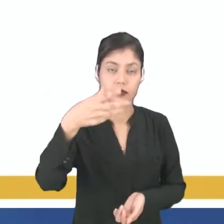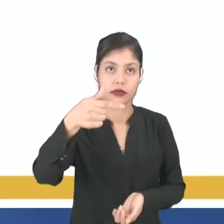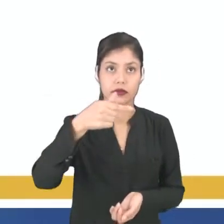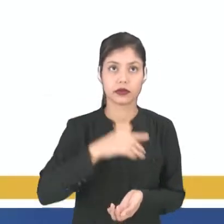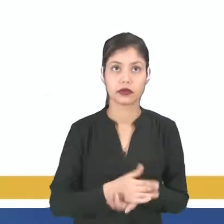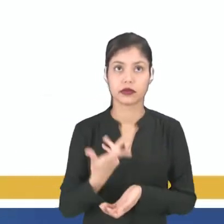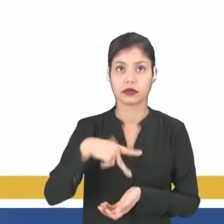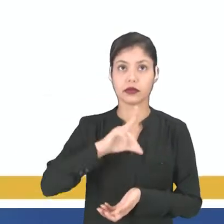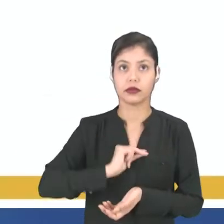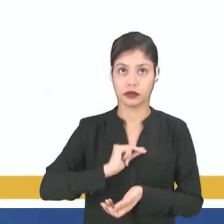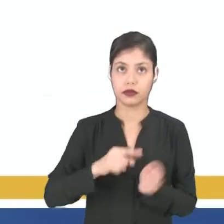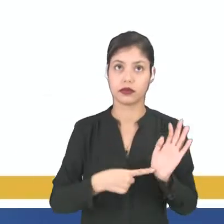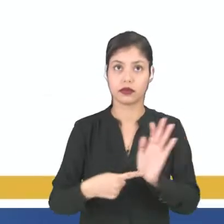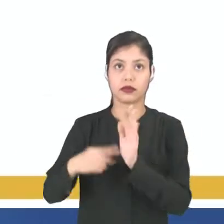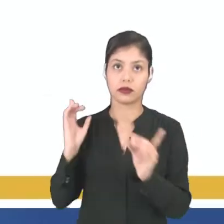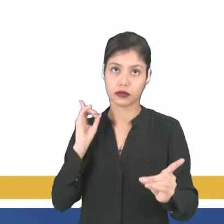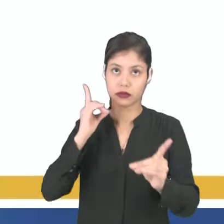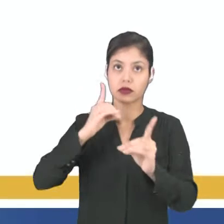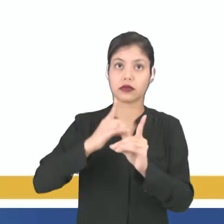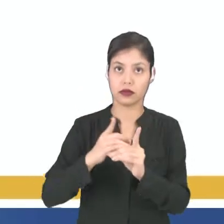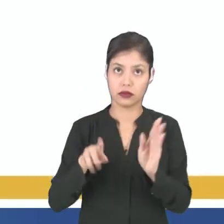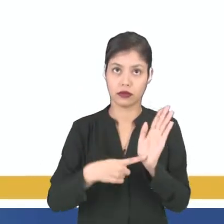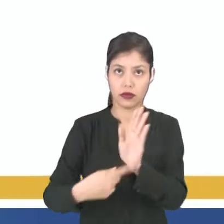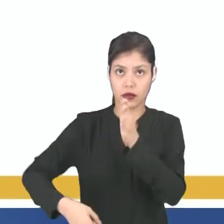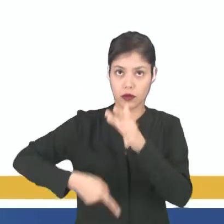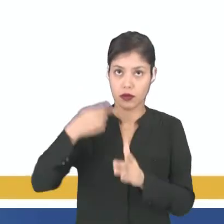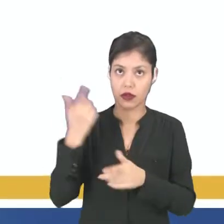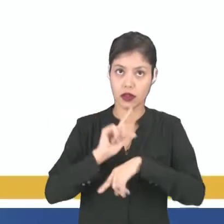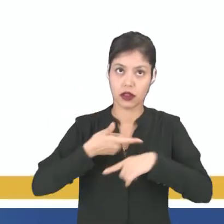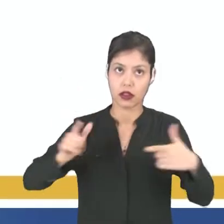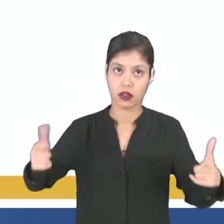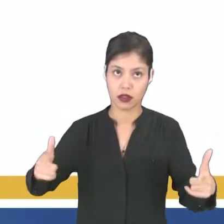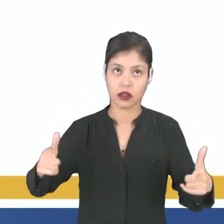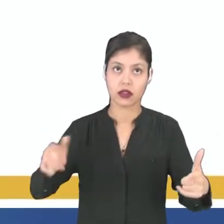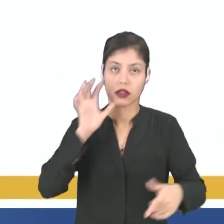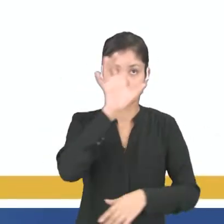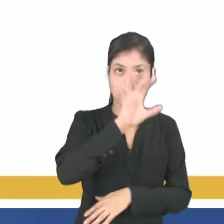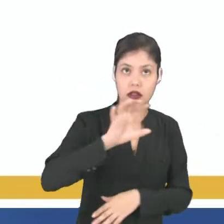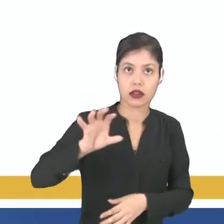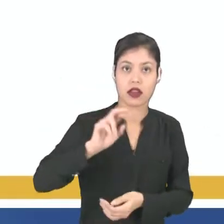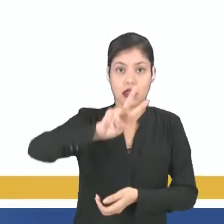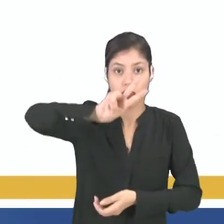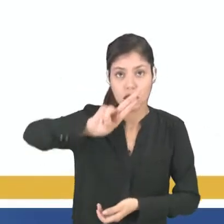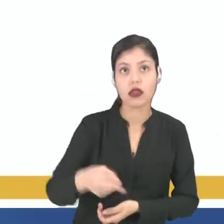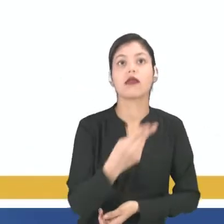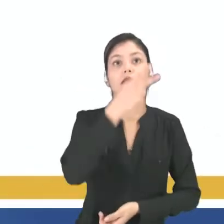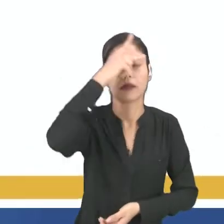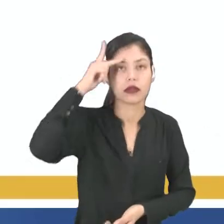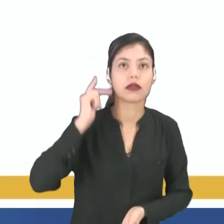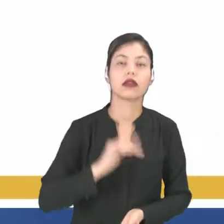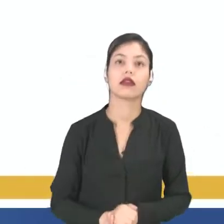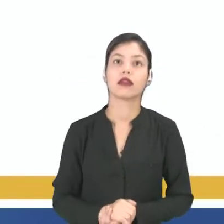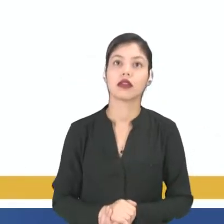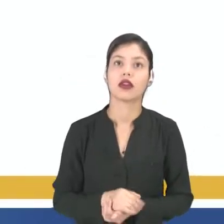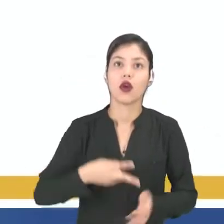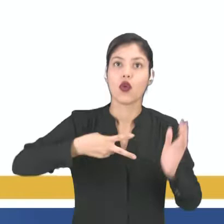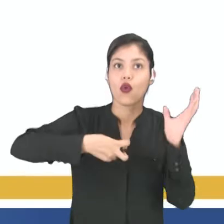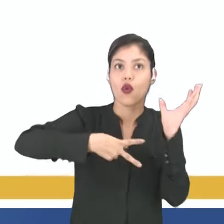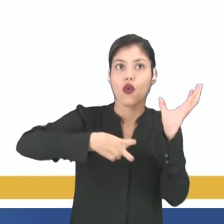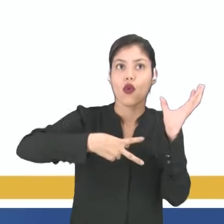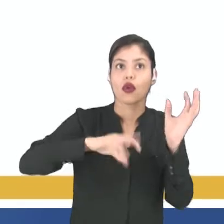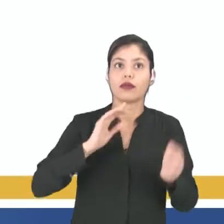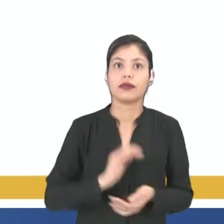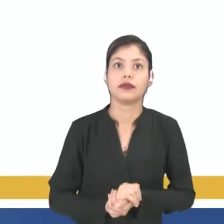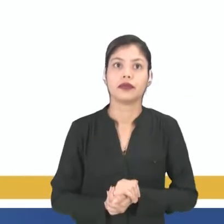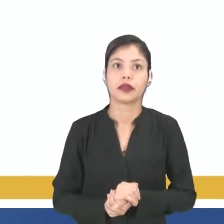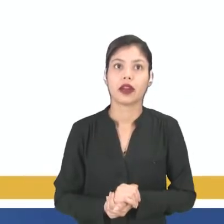1637, Portugal emenda a primeira grande expedição à região com cerca de 2.000 pessoas. A exploração de frutos como o